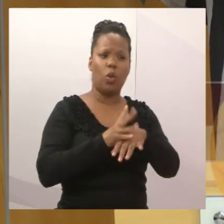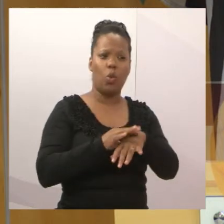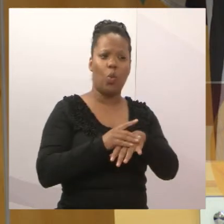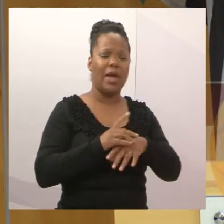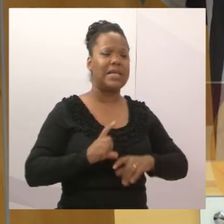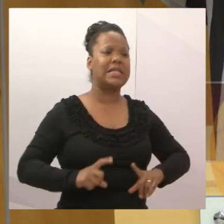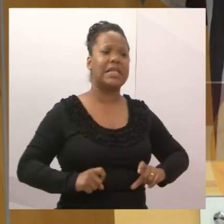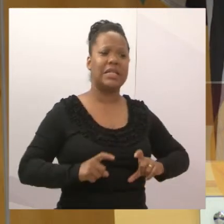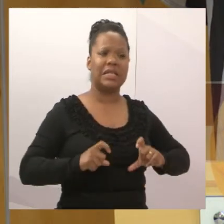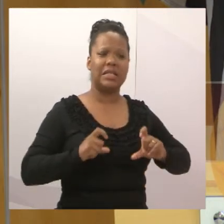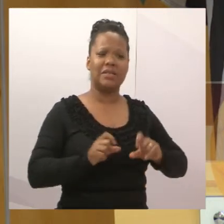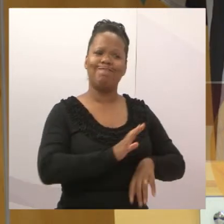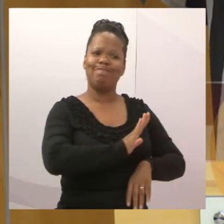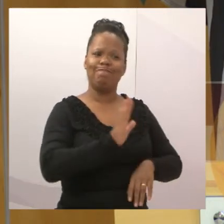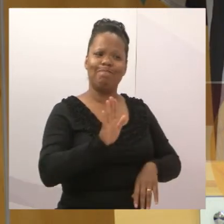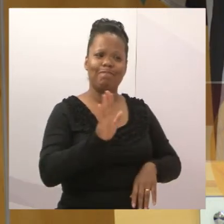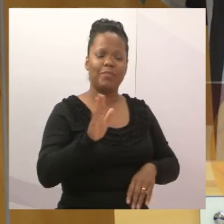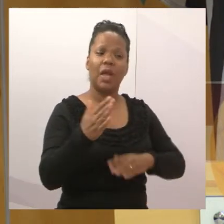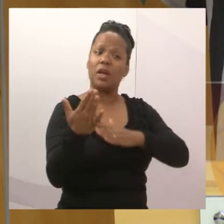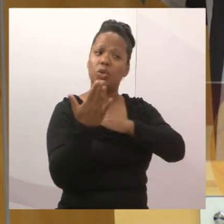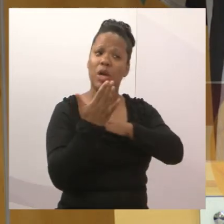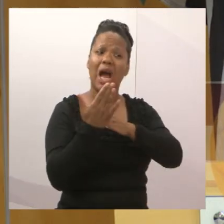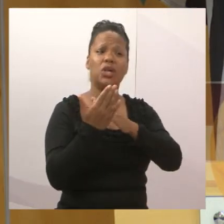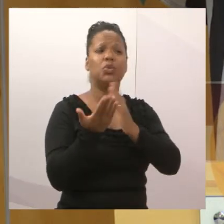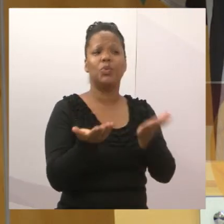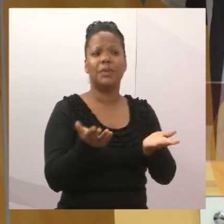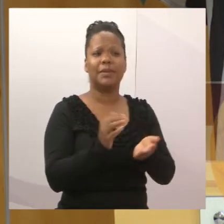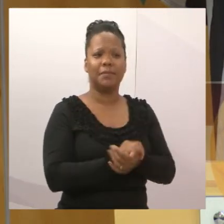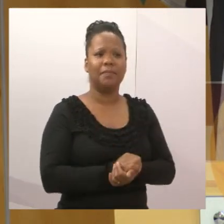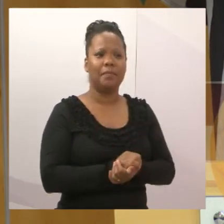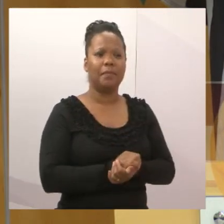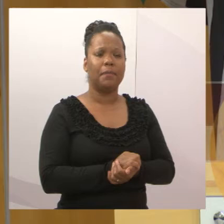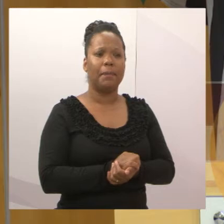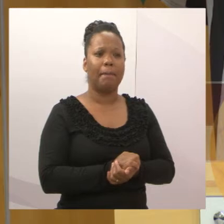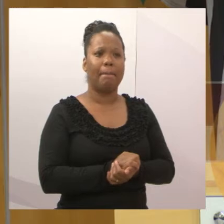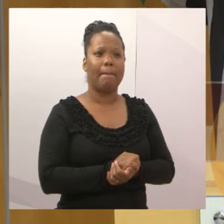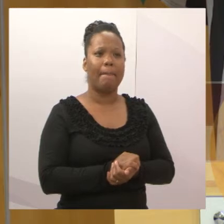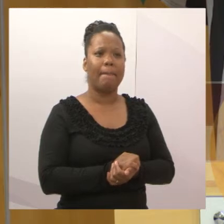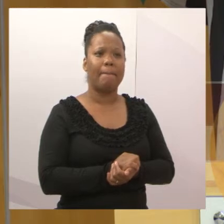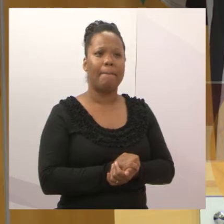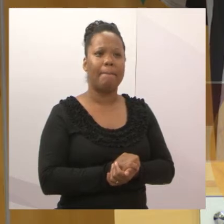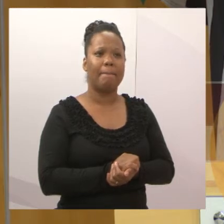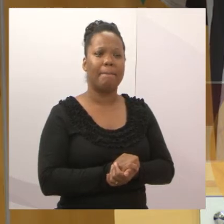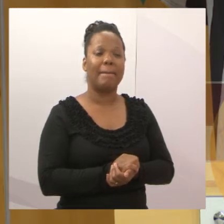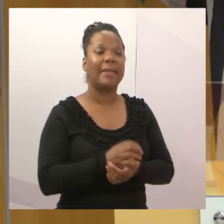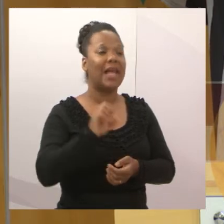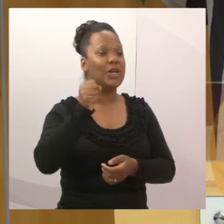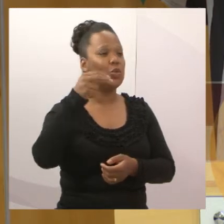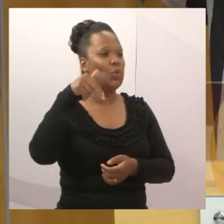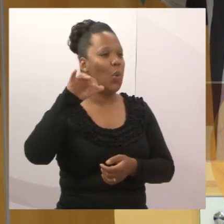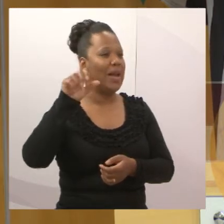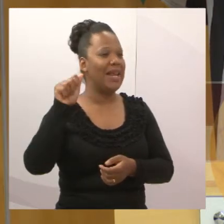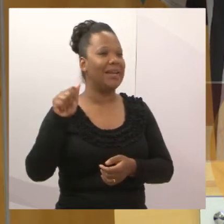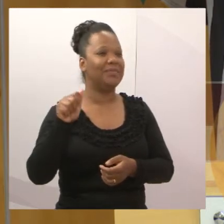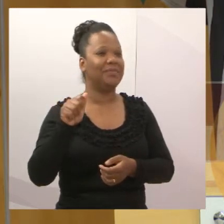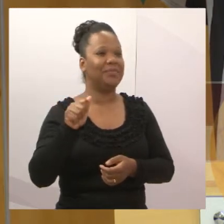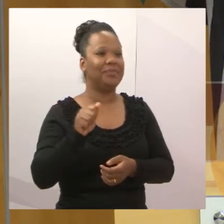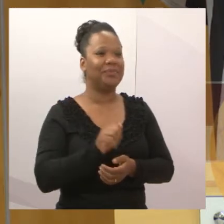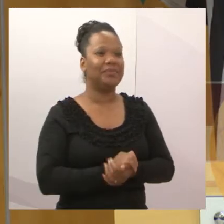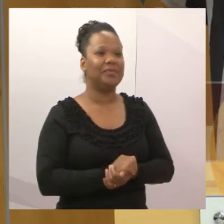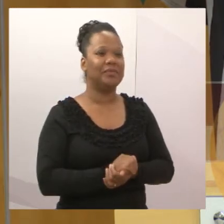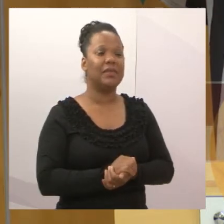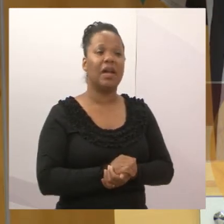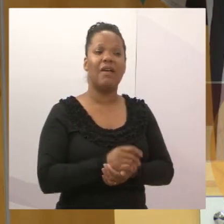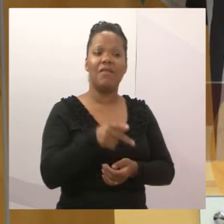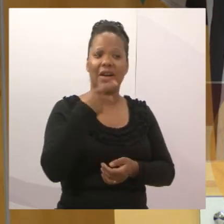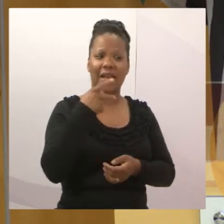câncer. E vou mandar também, a Sônia vai me ajudar aí, eu pedi para ela, se alguém tiver mais disposto a ajudar, falei com a